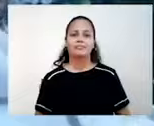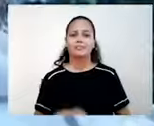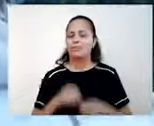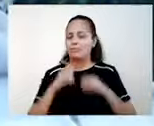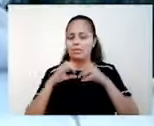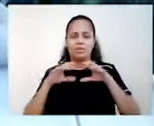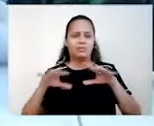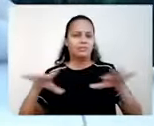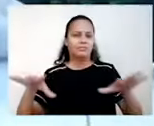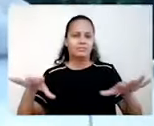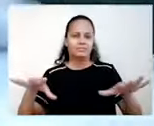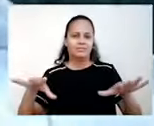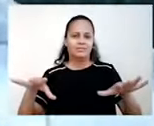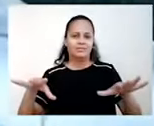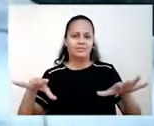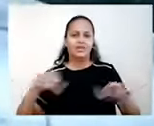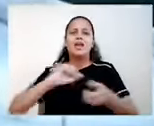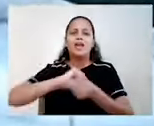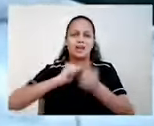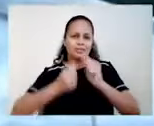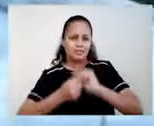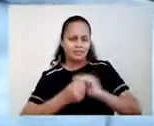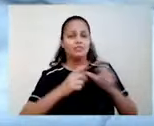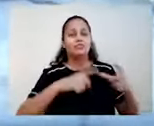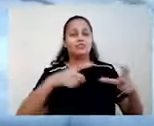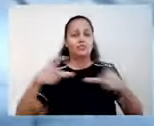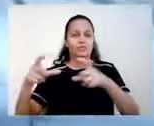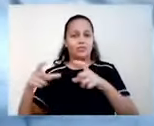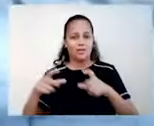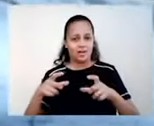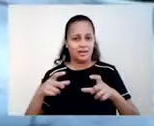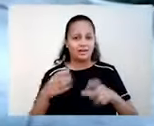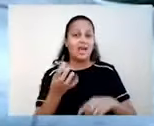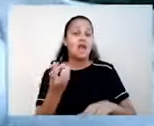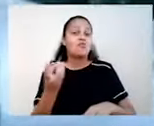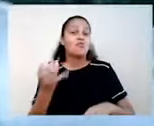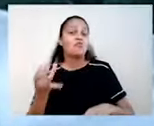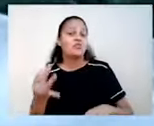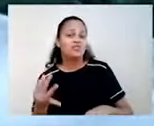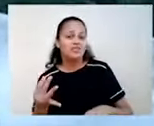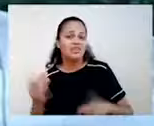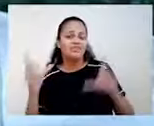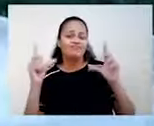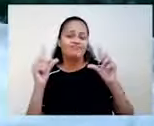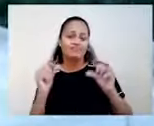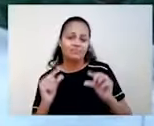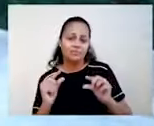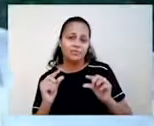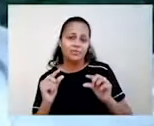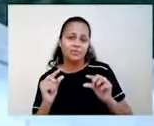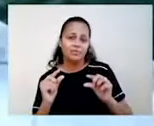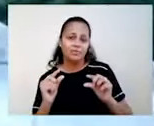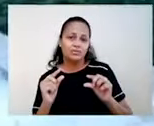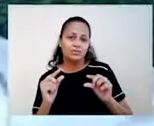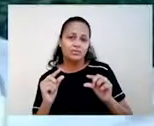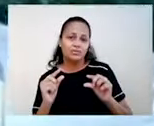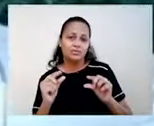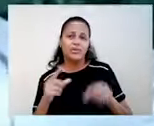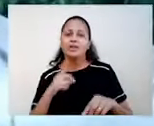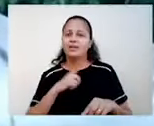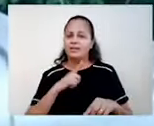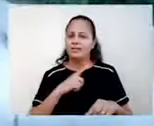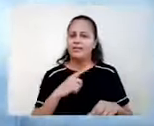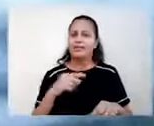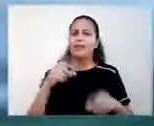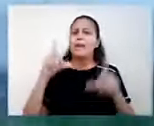Apesar desta ampla distribuição e pela grande adaptação em vários locais, a quantidade de onças vem diminuindo e hoje a estimativa